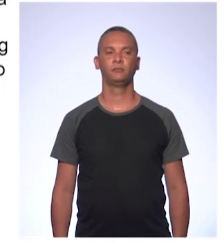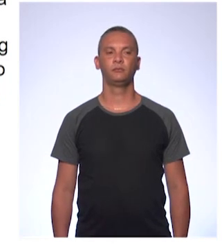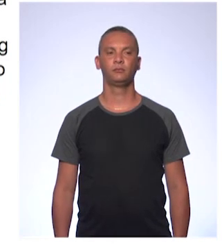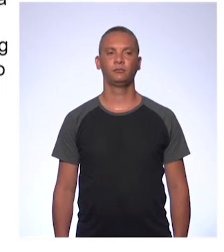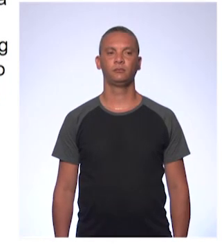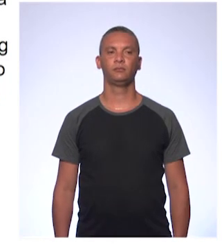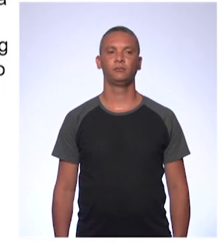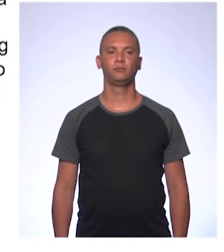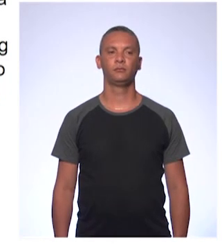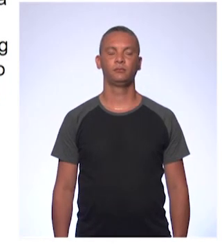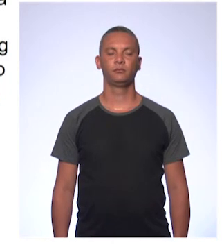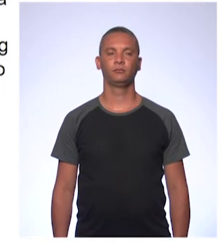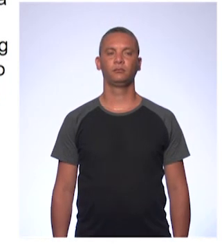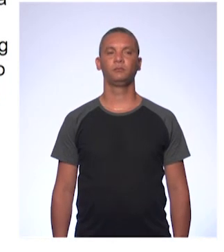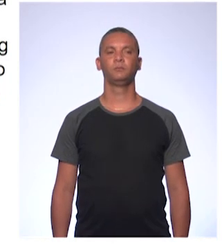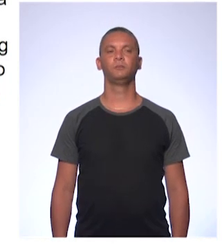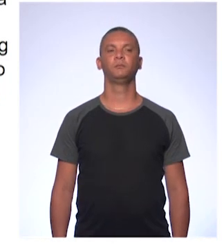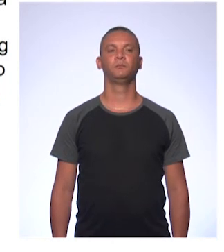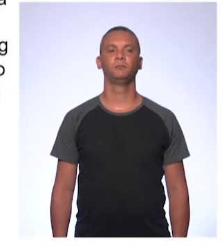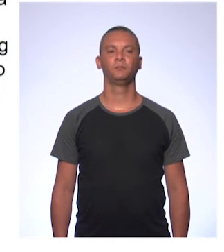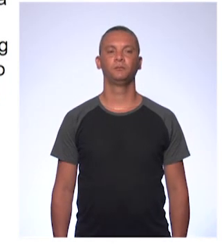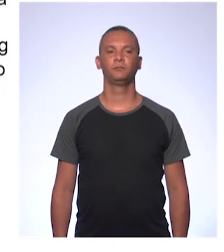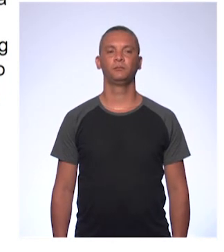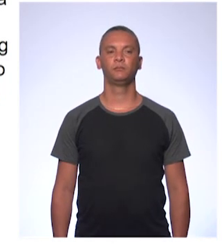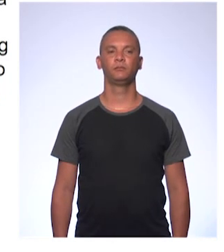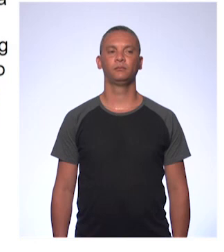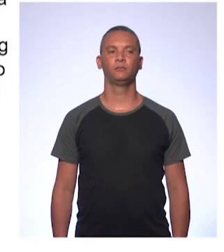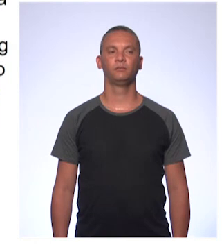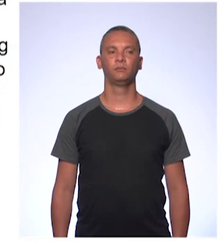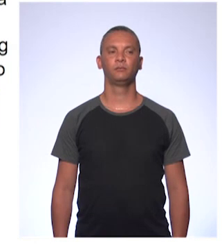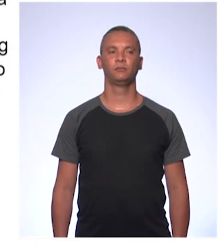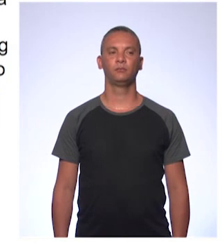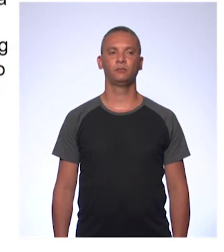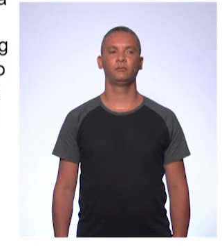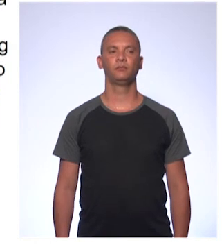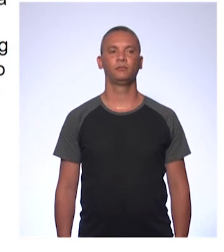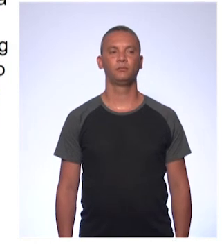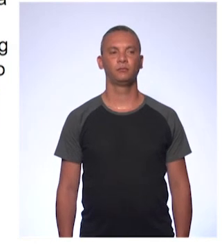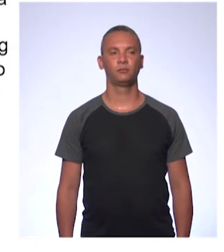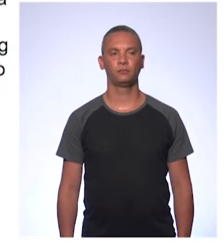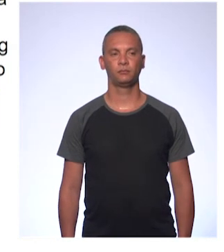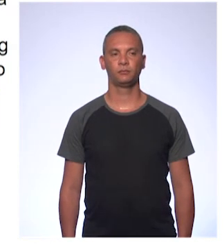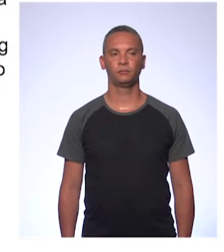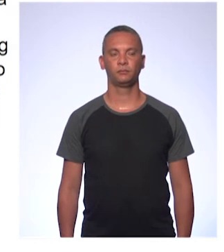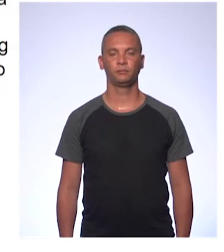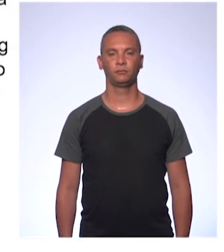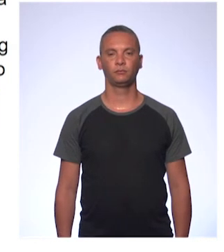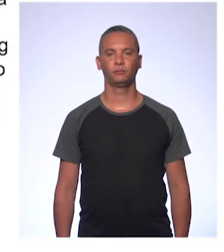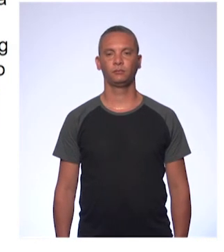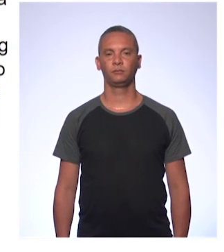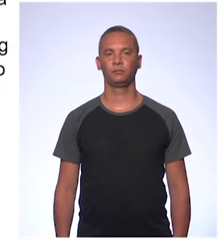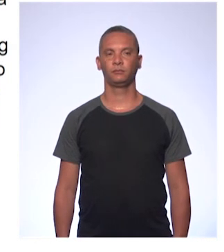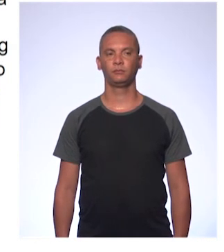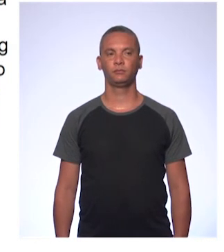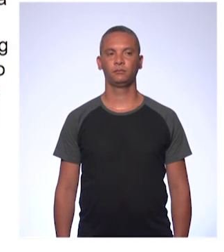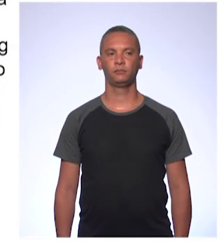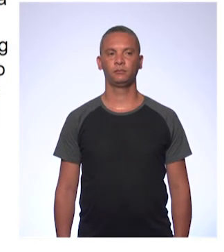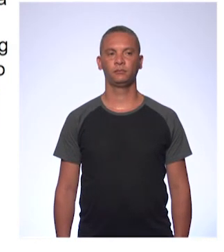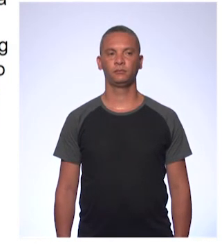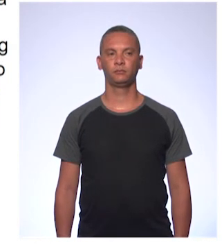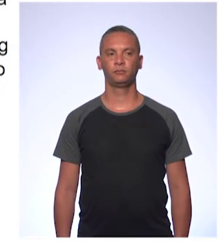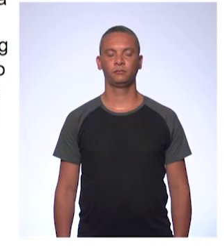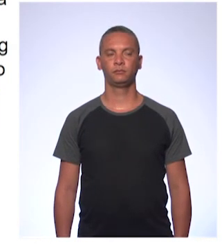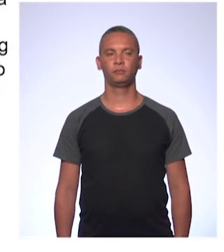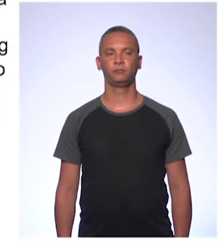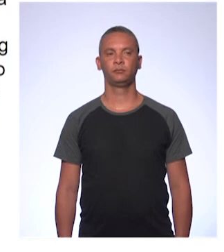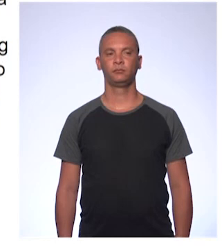para grandes infraestructuras que ahora se ha empeñado en